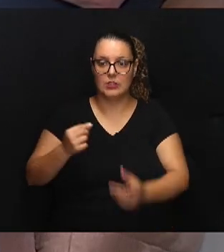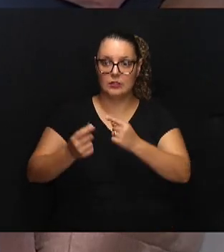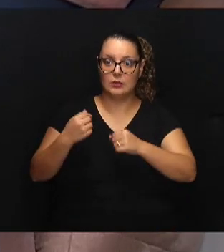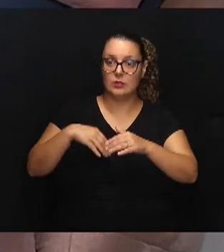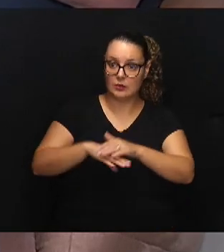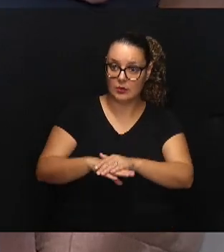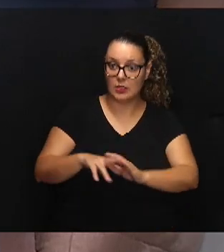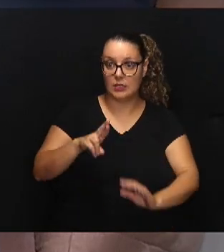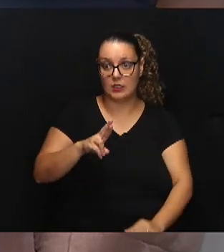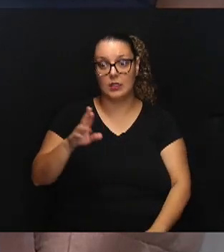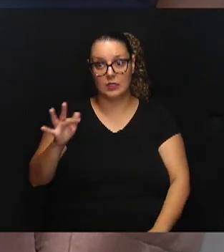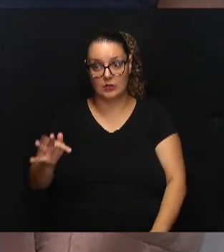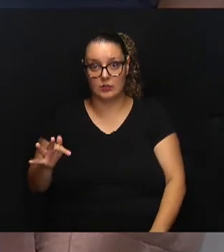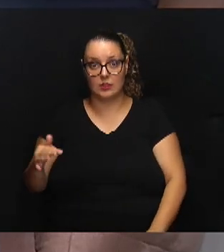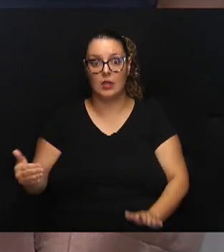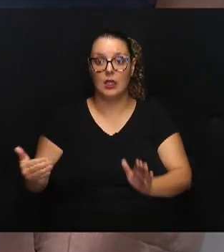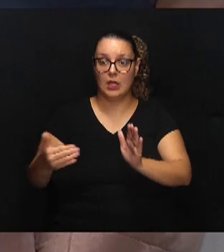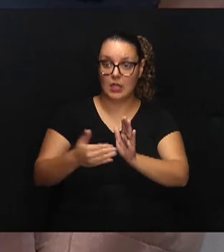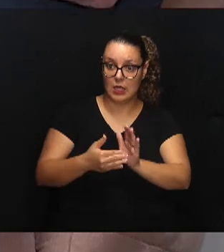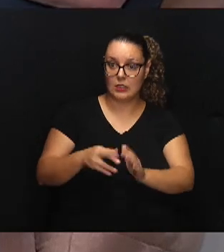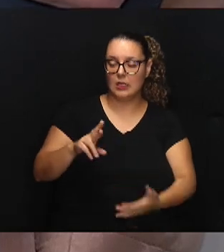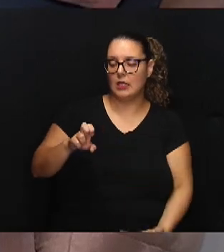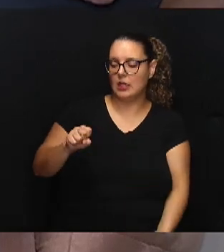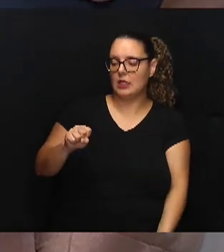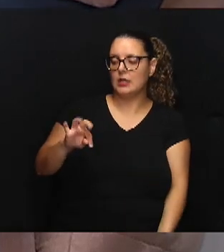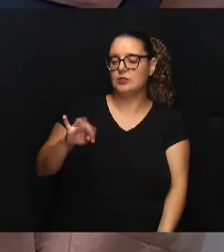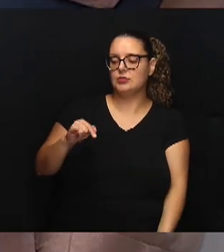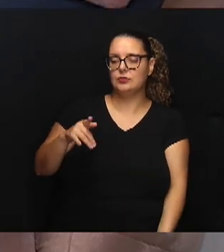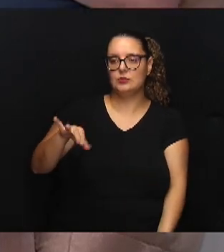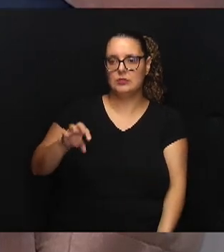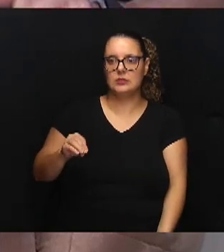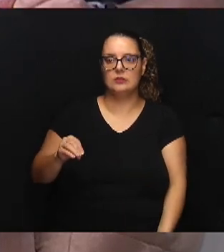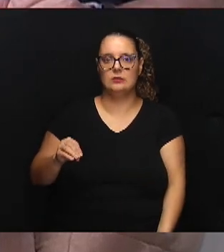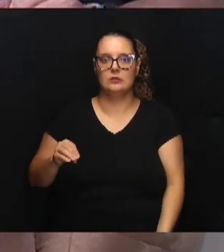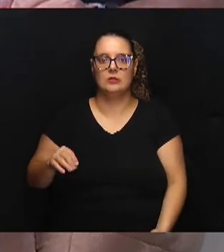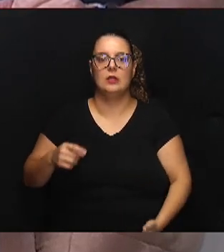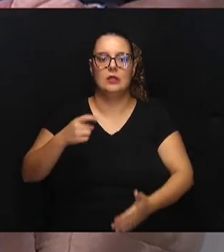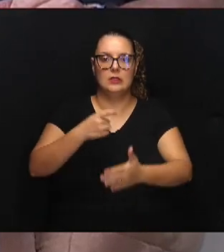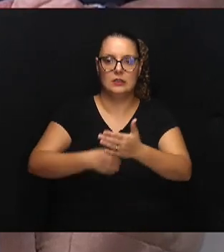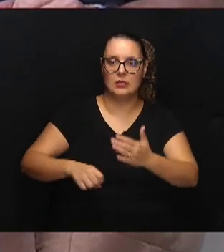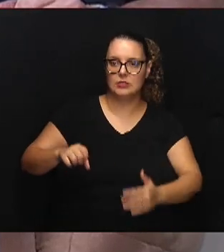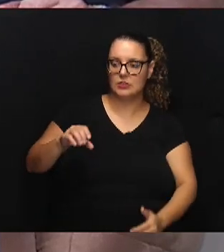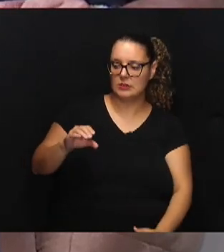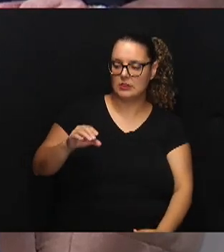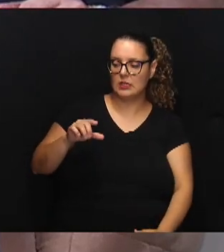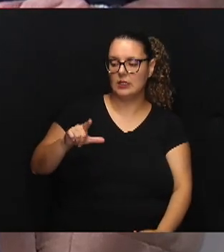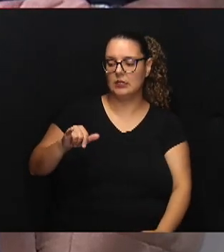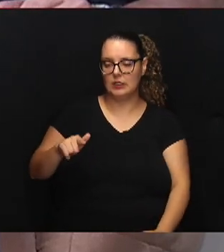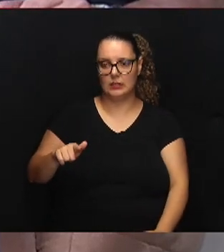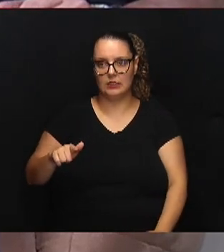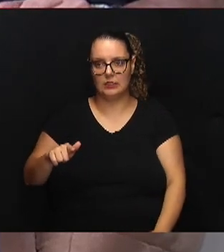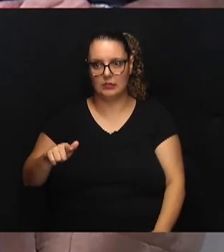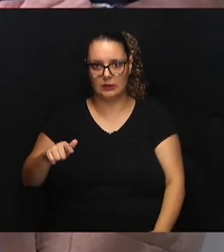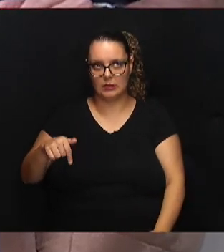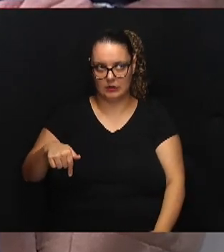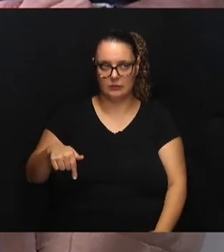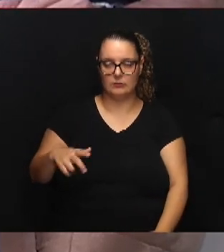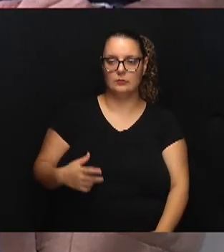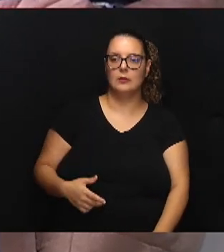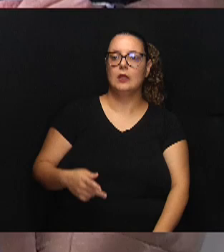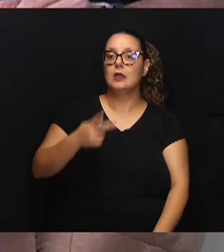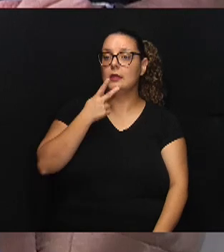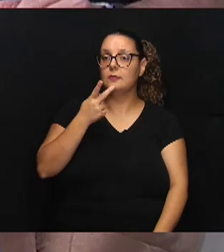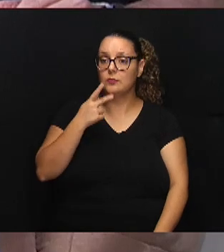Receita Federal, até a tua restituição, rende a taxa Selic. Então, hoje a gente está falando em